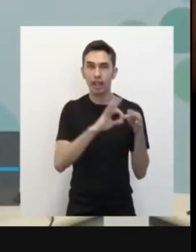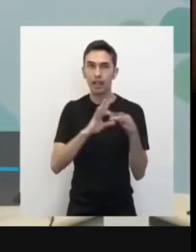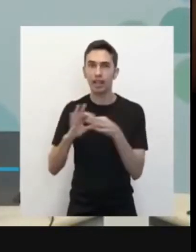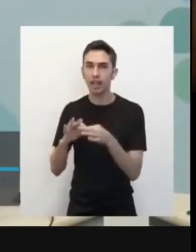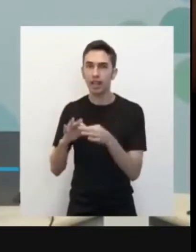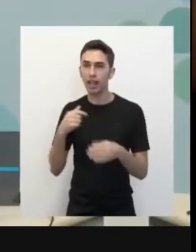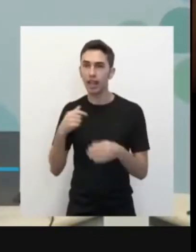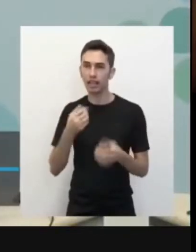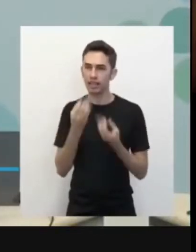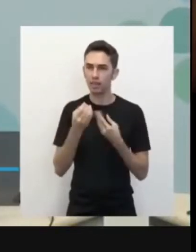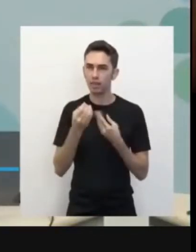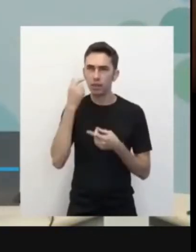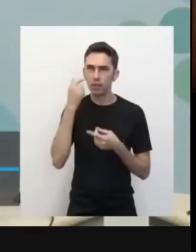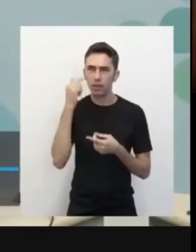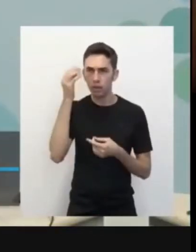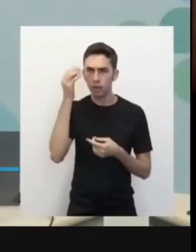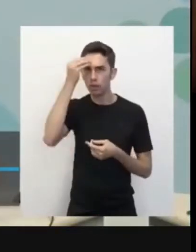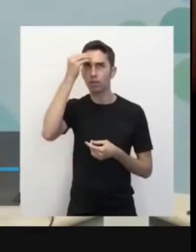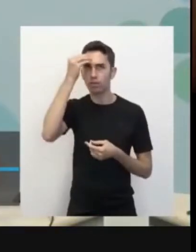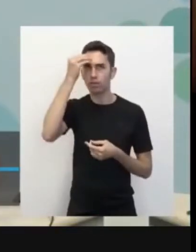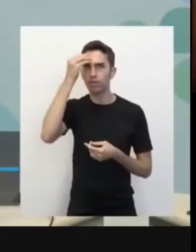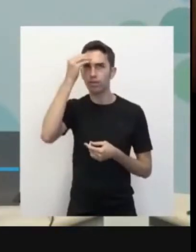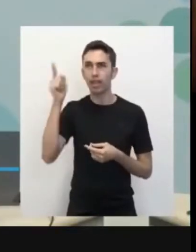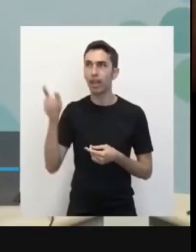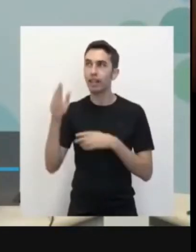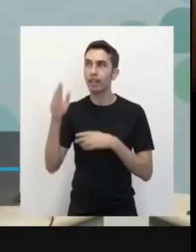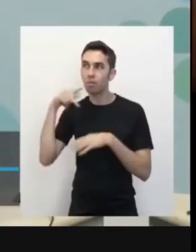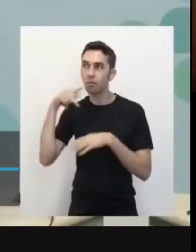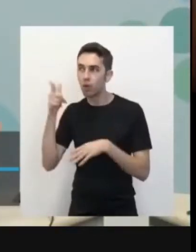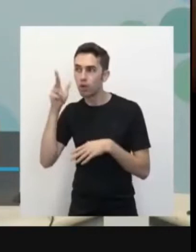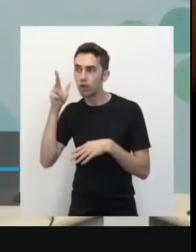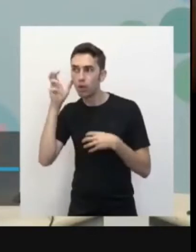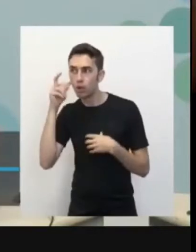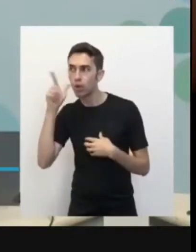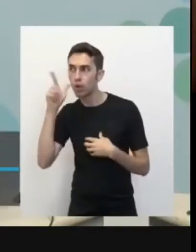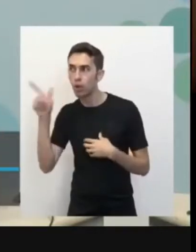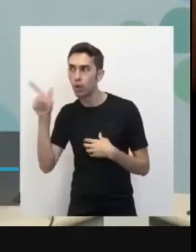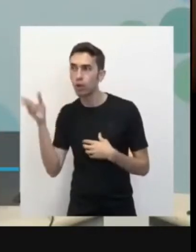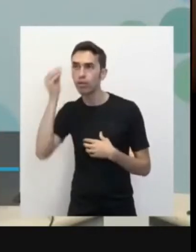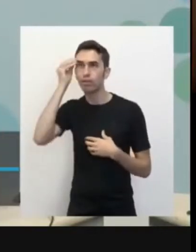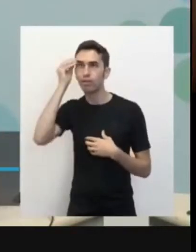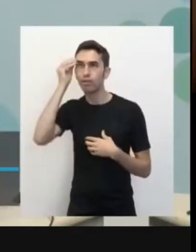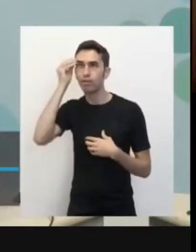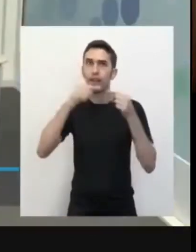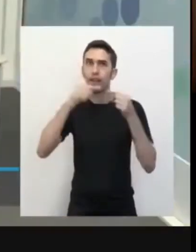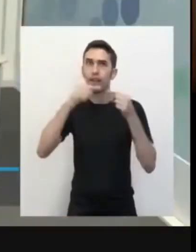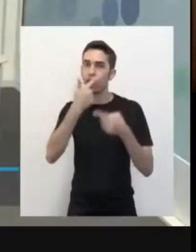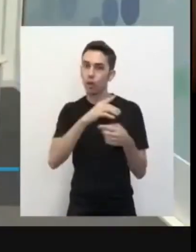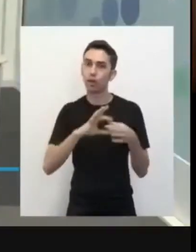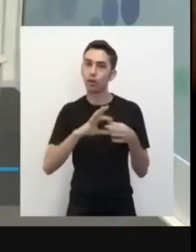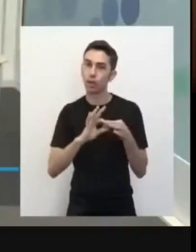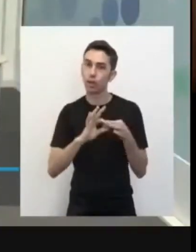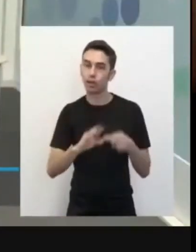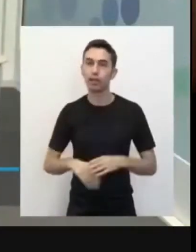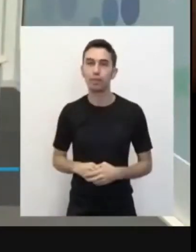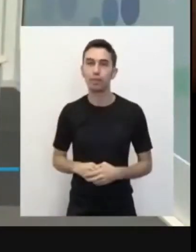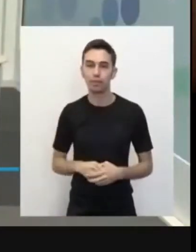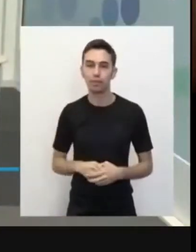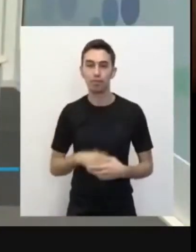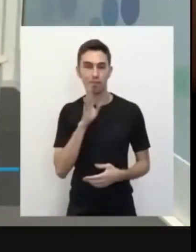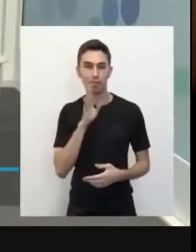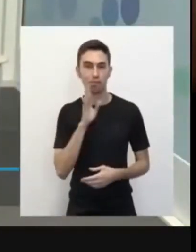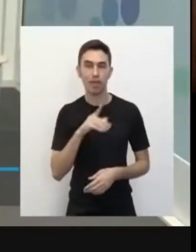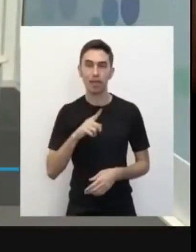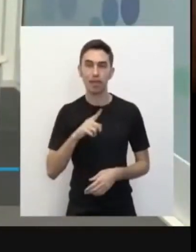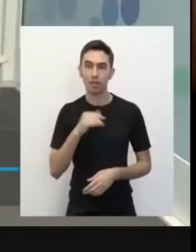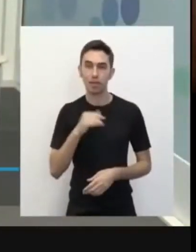tem e que o nosso sentido já captou, a audição, os sons. Ai, que boa, boa ideia. Quando você estava falando isso, lembrei. Pé de